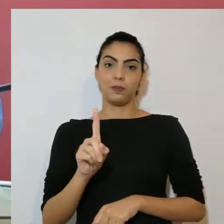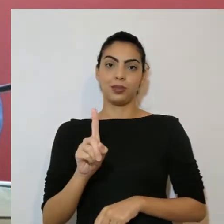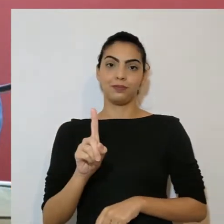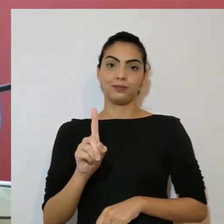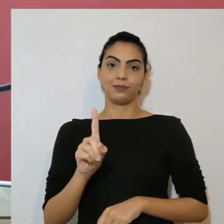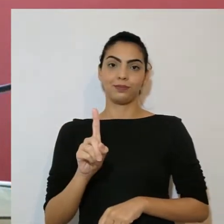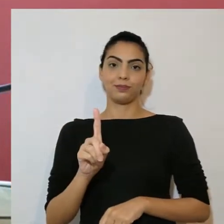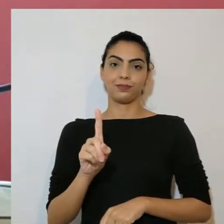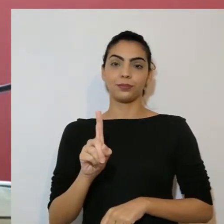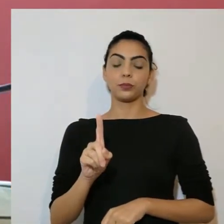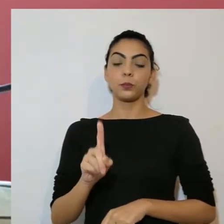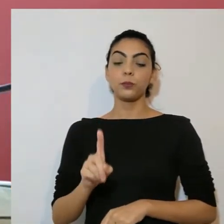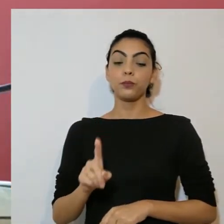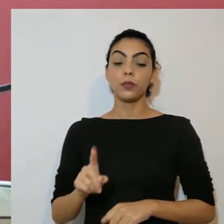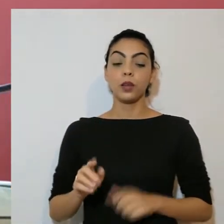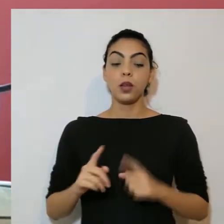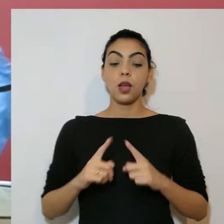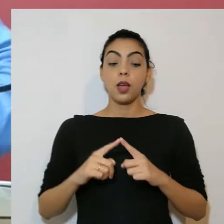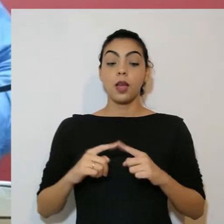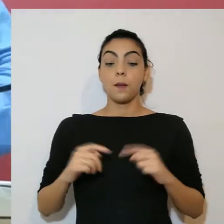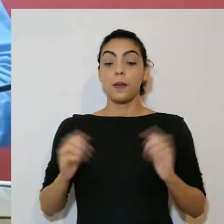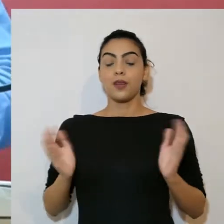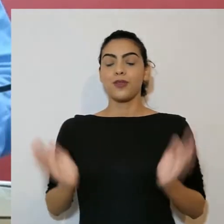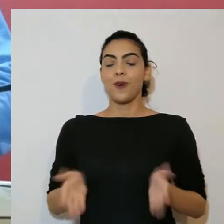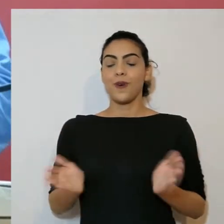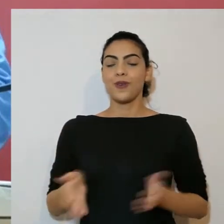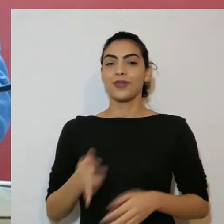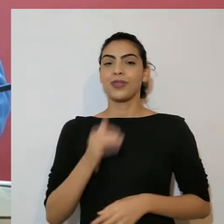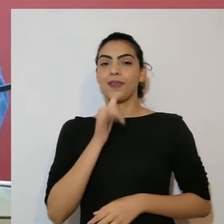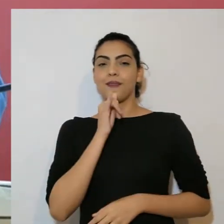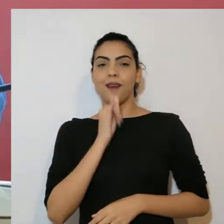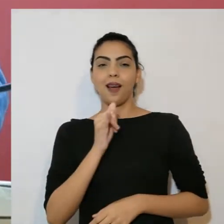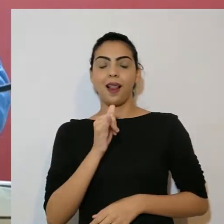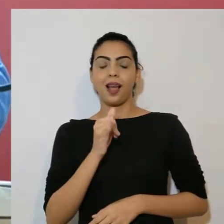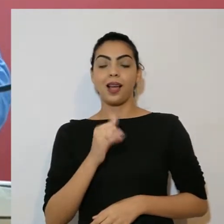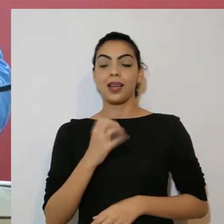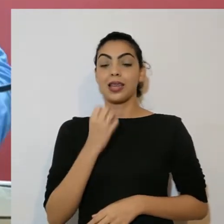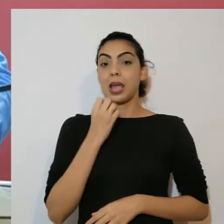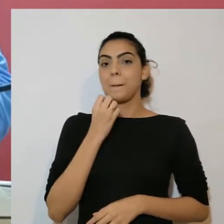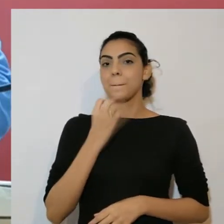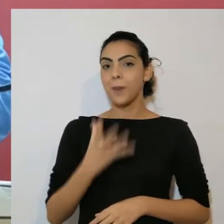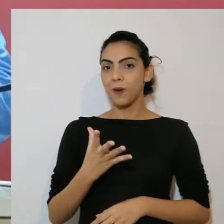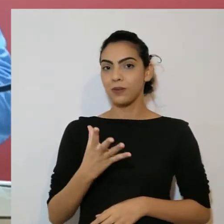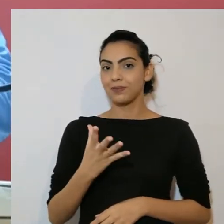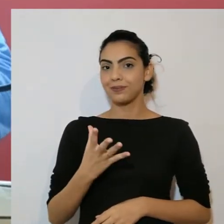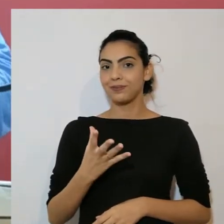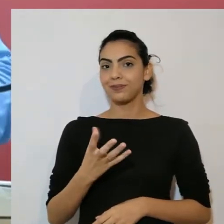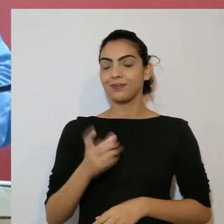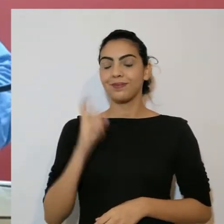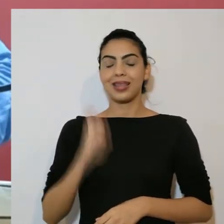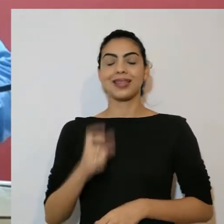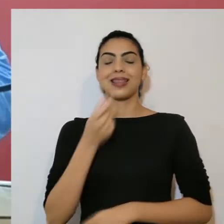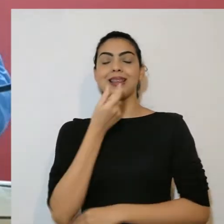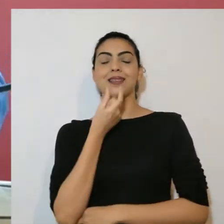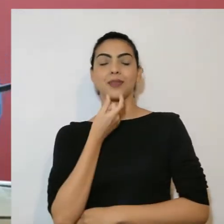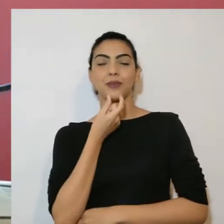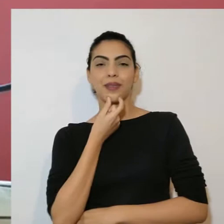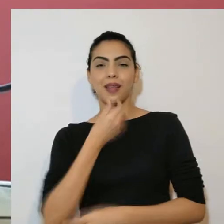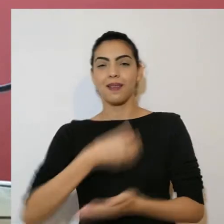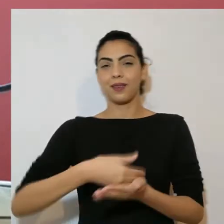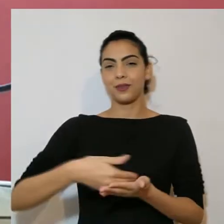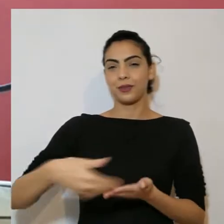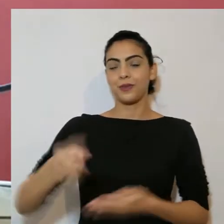uma. Independente do que hoje se fala sobre as vantagens de estar solteiro,